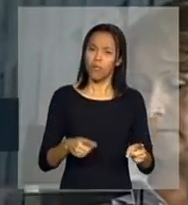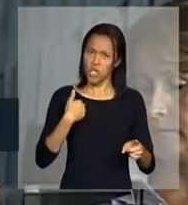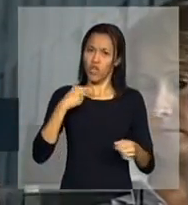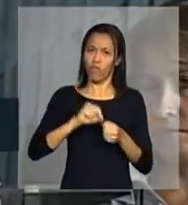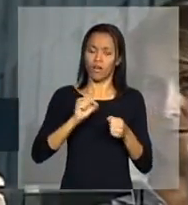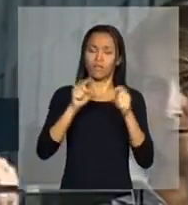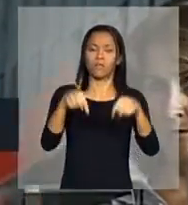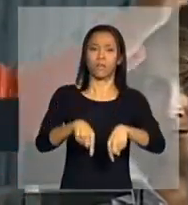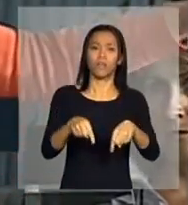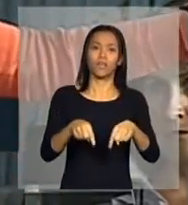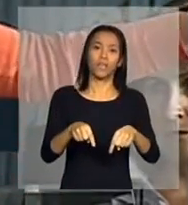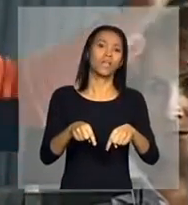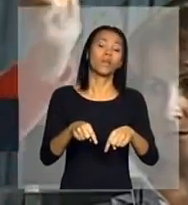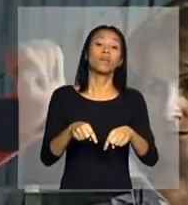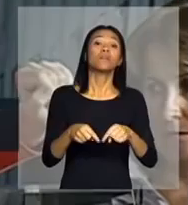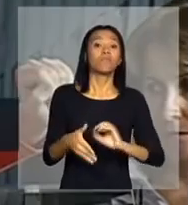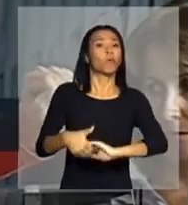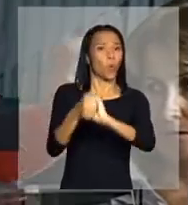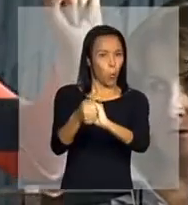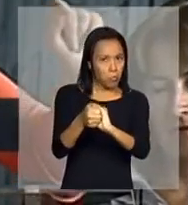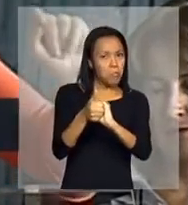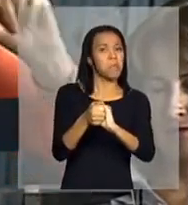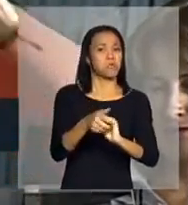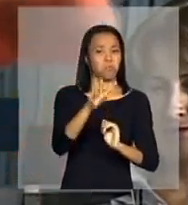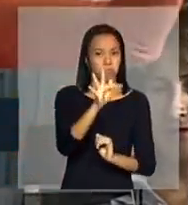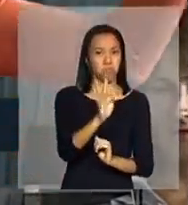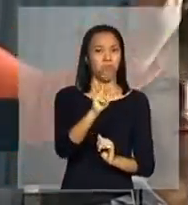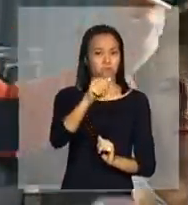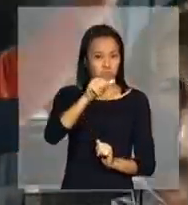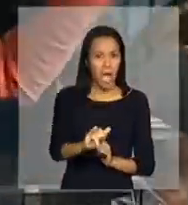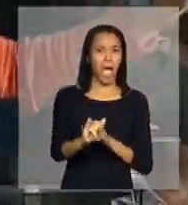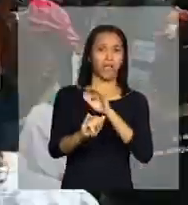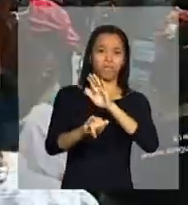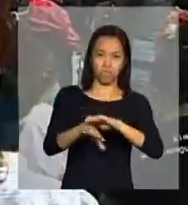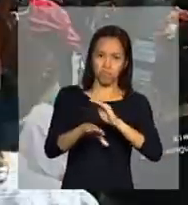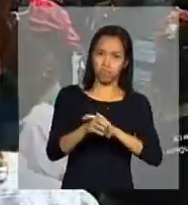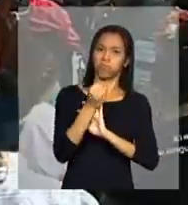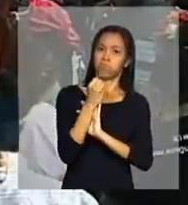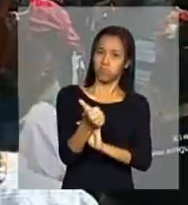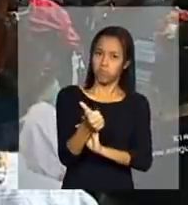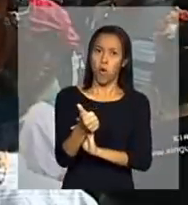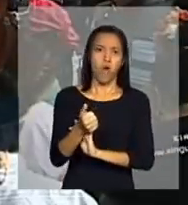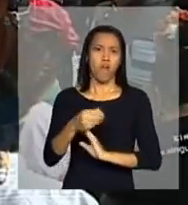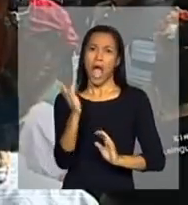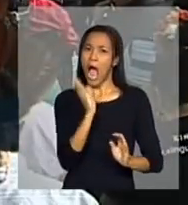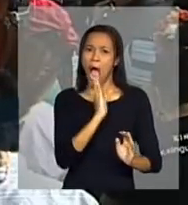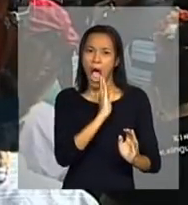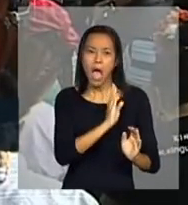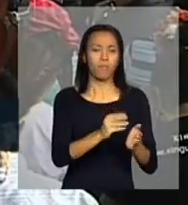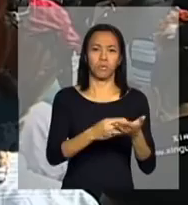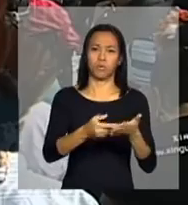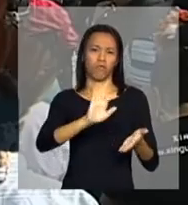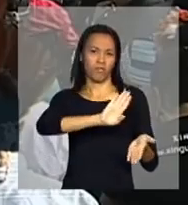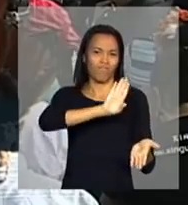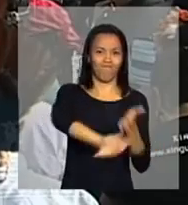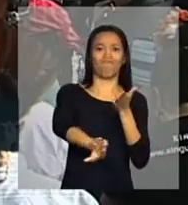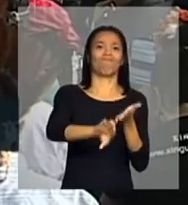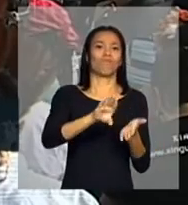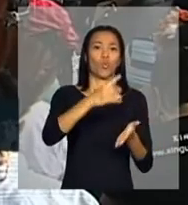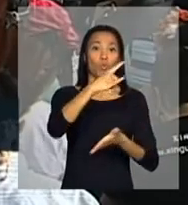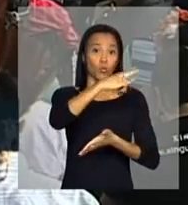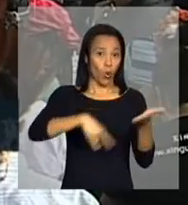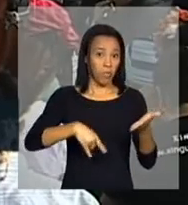faço, ao cumprimentar a FUNAI pela atitude de imediatamente buscar a revogação dessa decisão, é de que